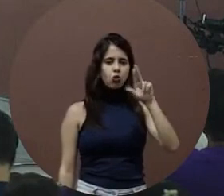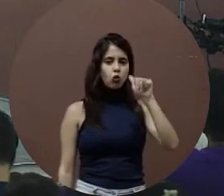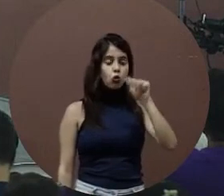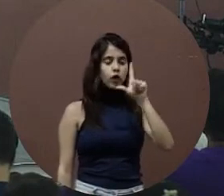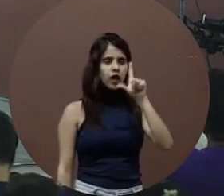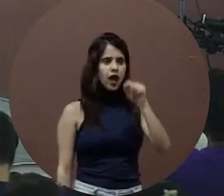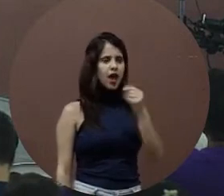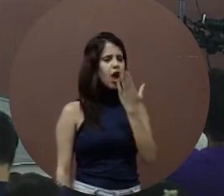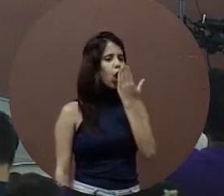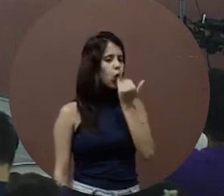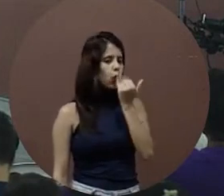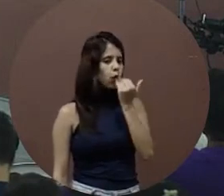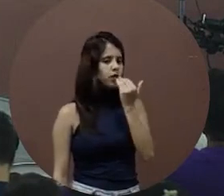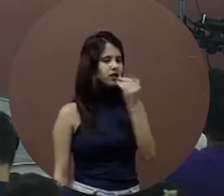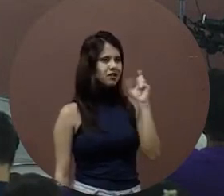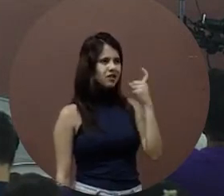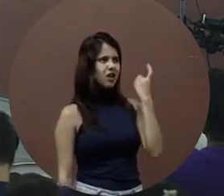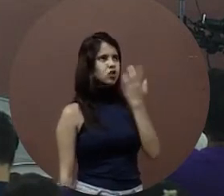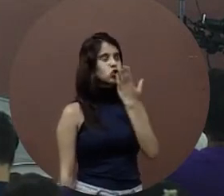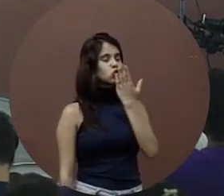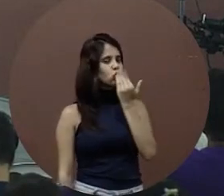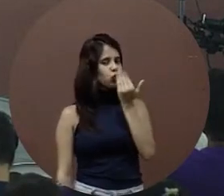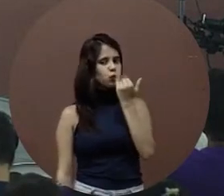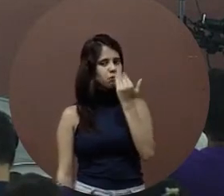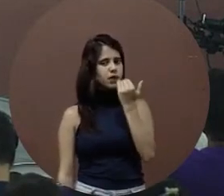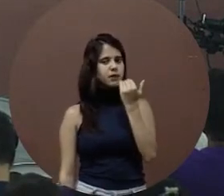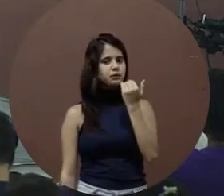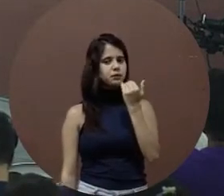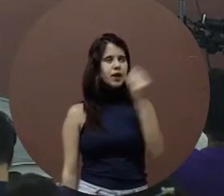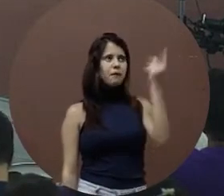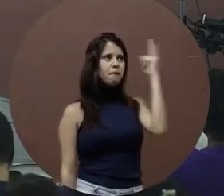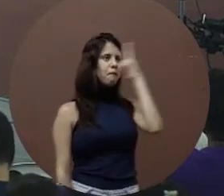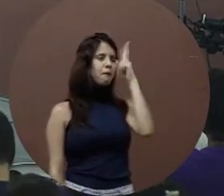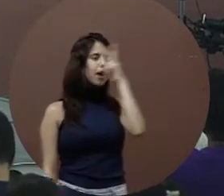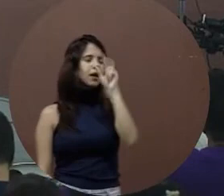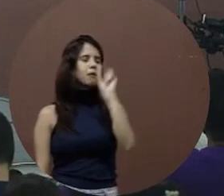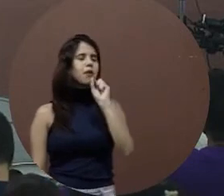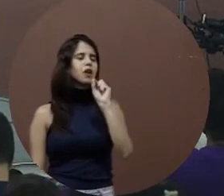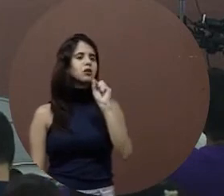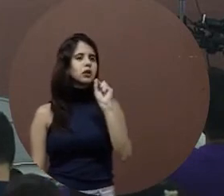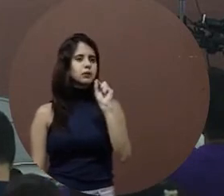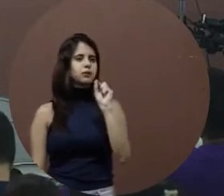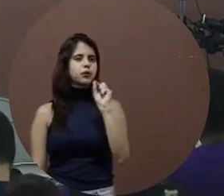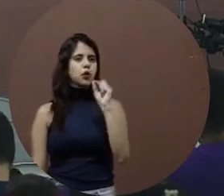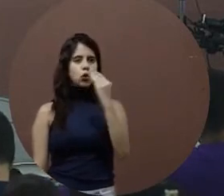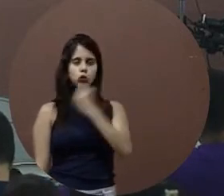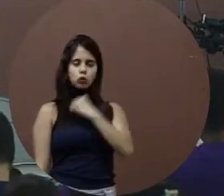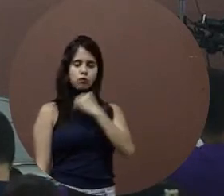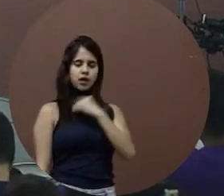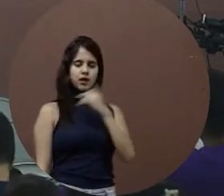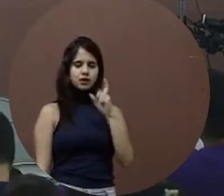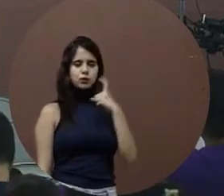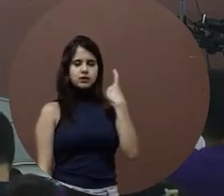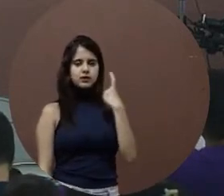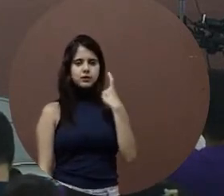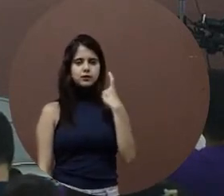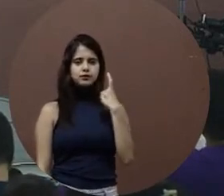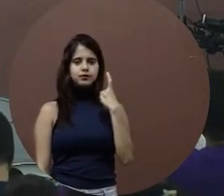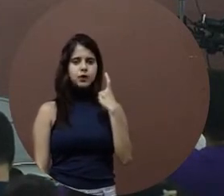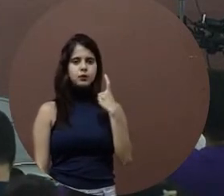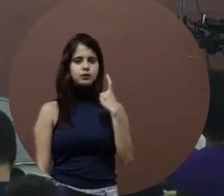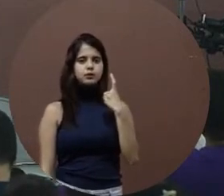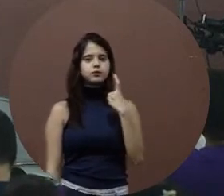do qual Deus tirou eles. Isso era a raiz de amargura. A raiz de amargura é o pecado no meio do povo. Que